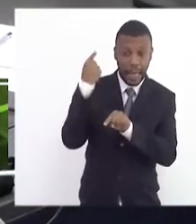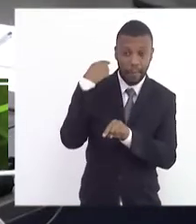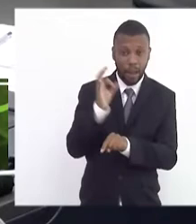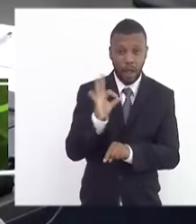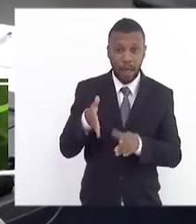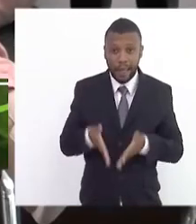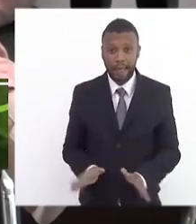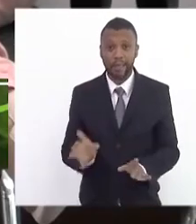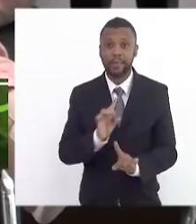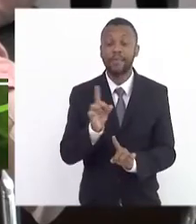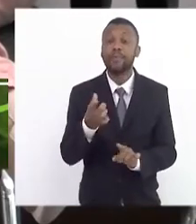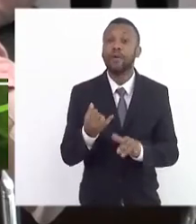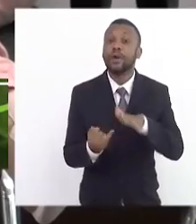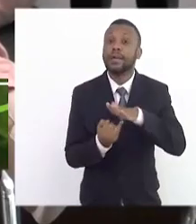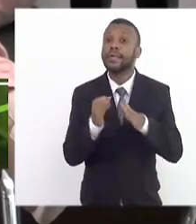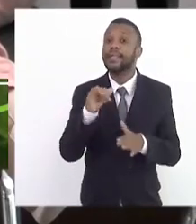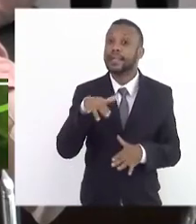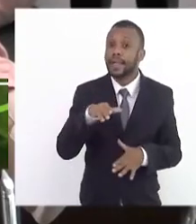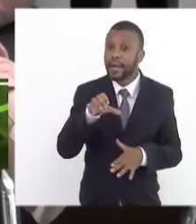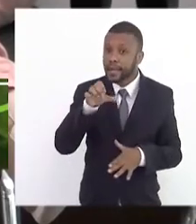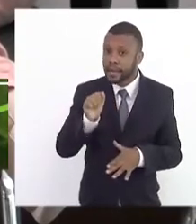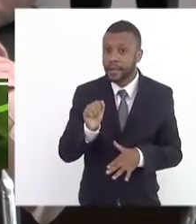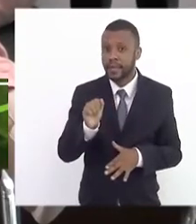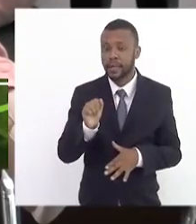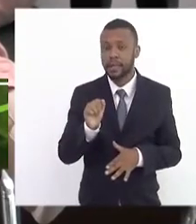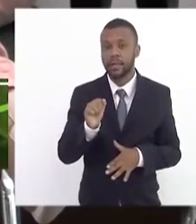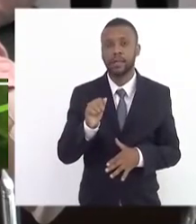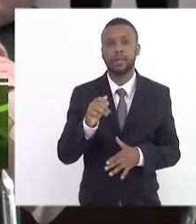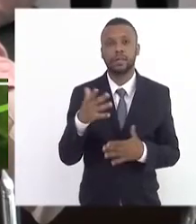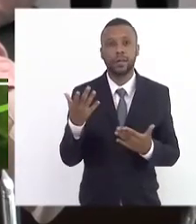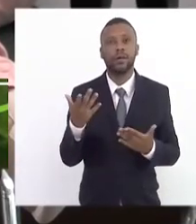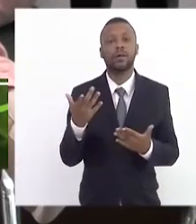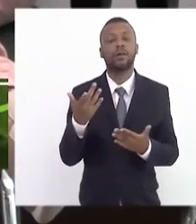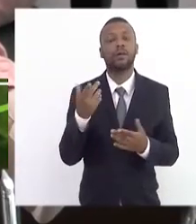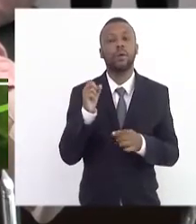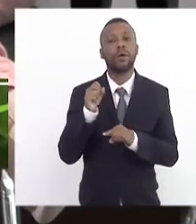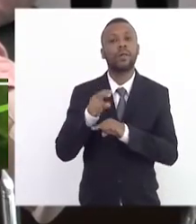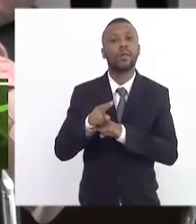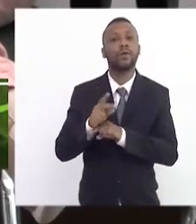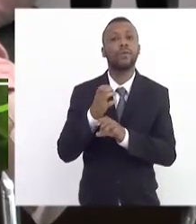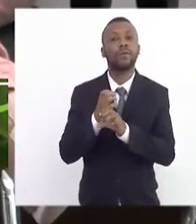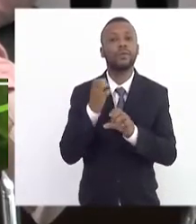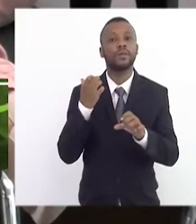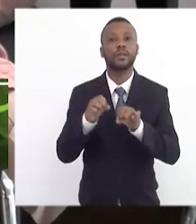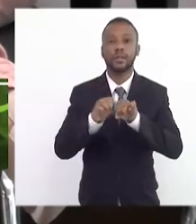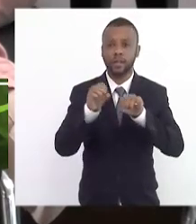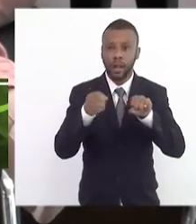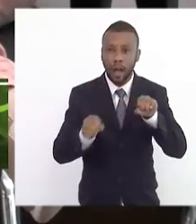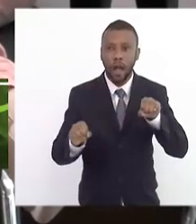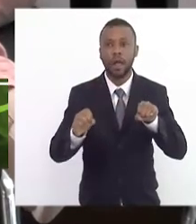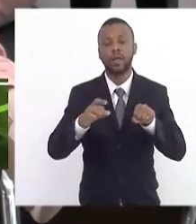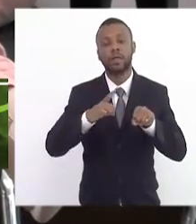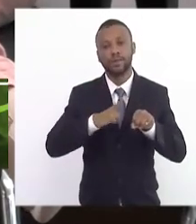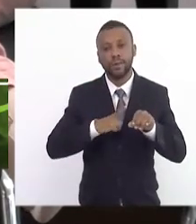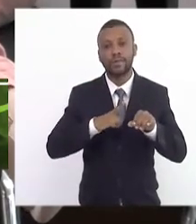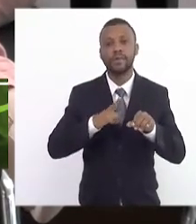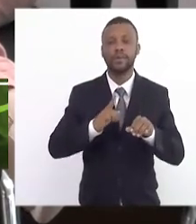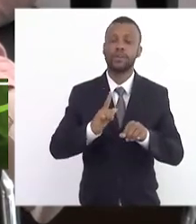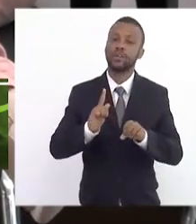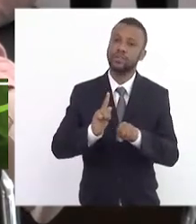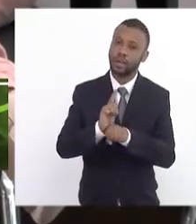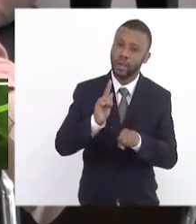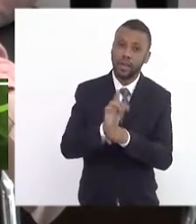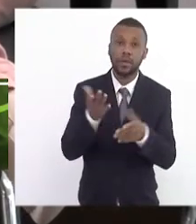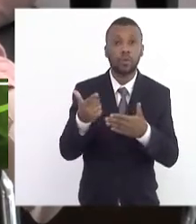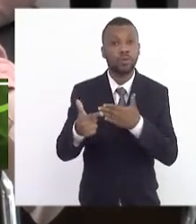do INEA, na verdade, né? Foi no primeiro do INEA. E eu entrei como engenheira hidráulica, passei por chefia de serviço, gerência, e hoje eu estou no